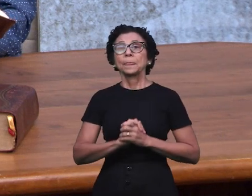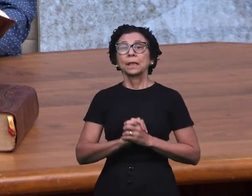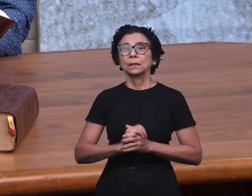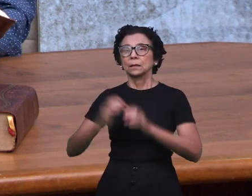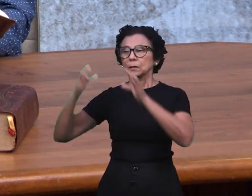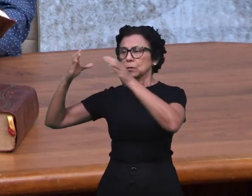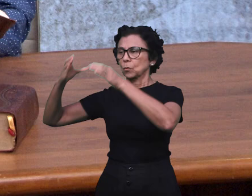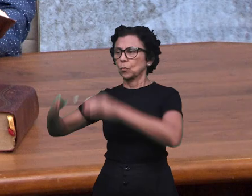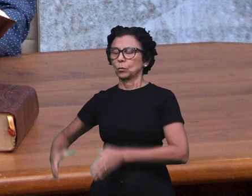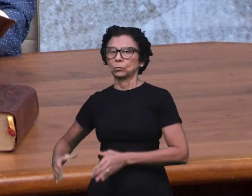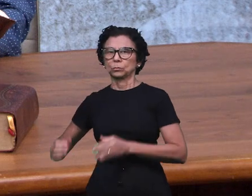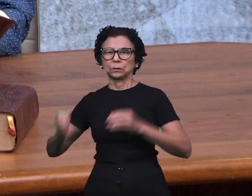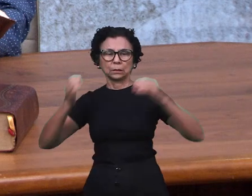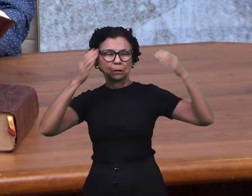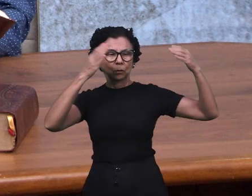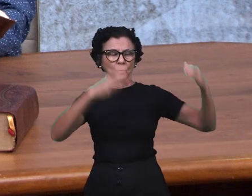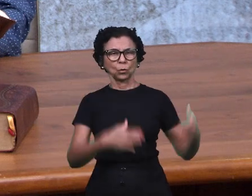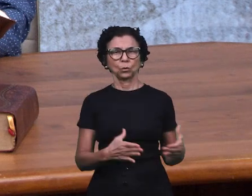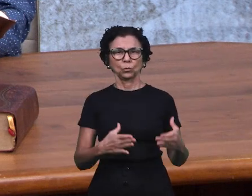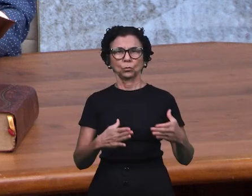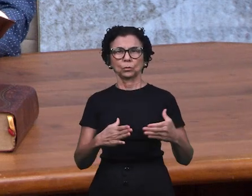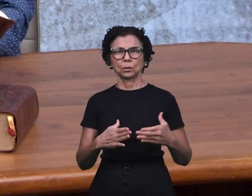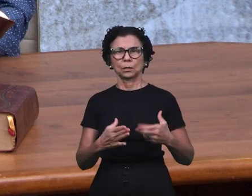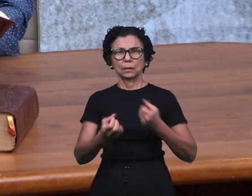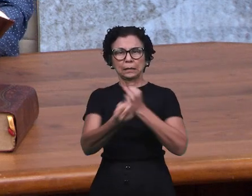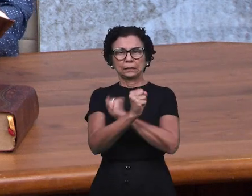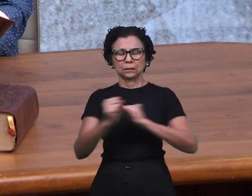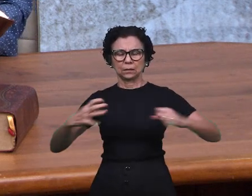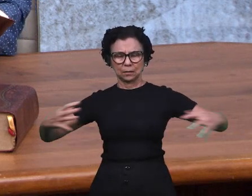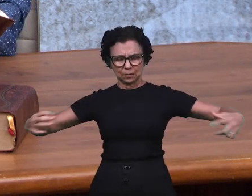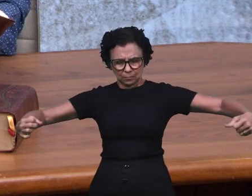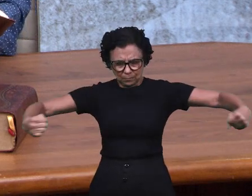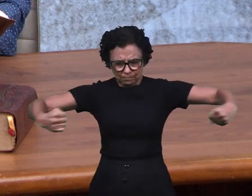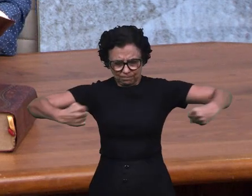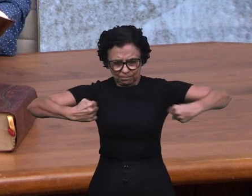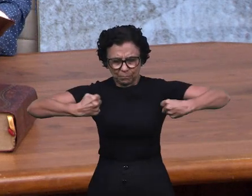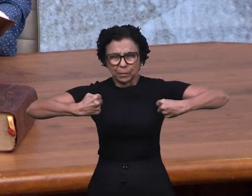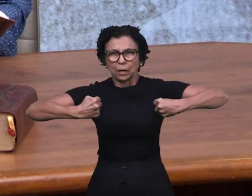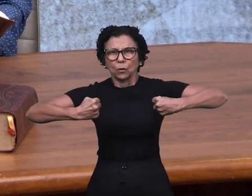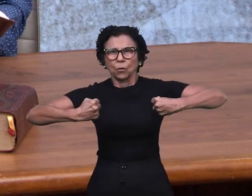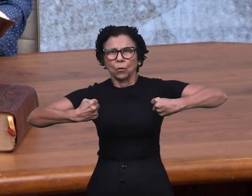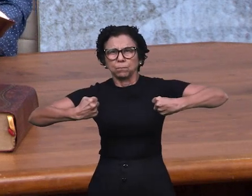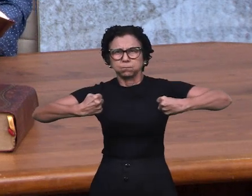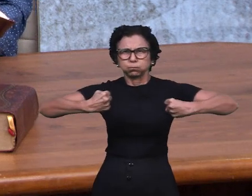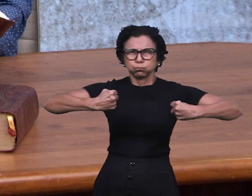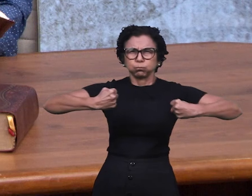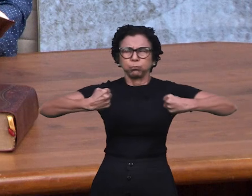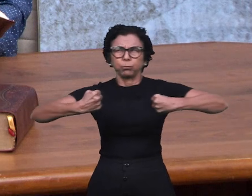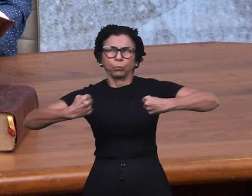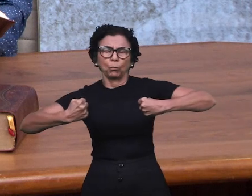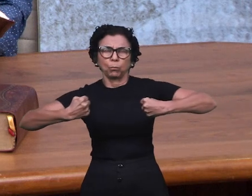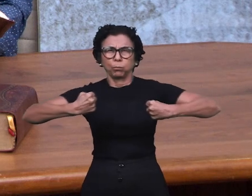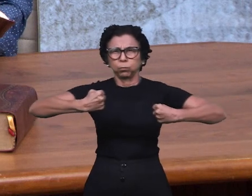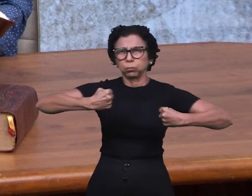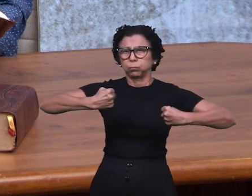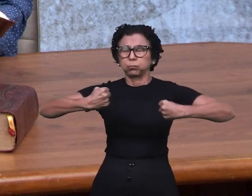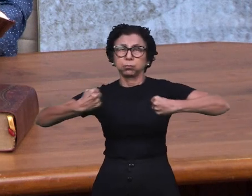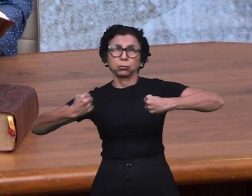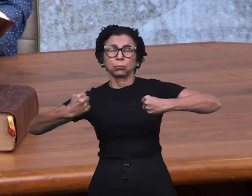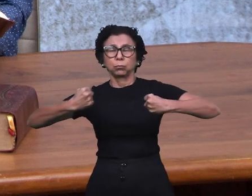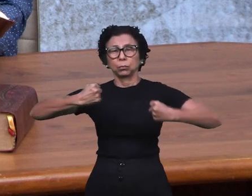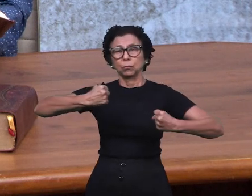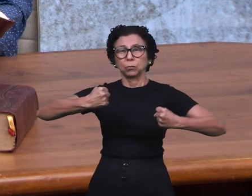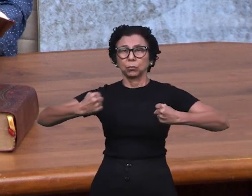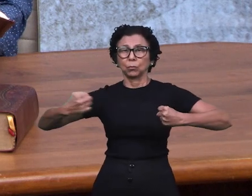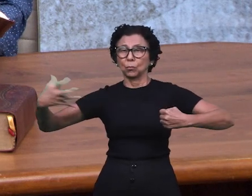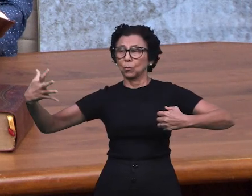2 colunas do meio, em que se sustinha a casa, e arrimou-se sobre ela, com a